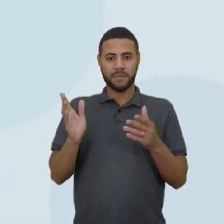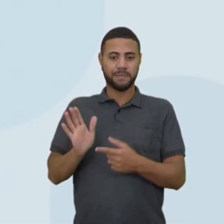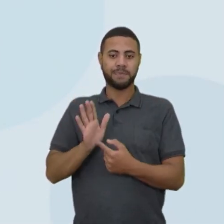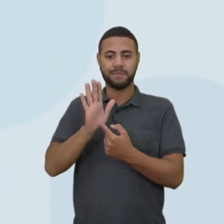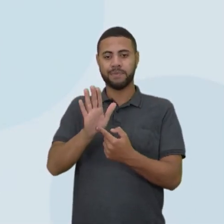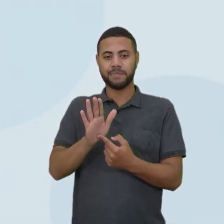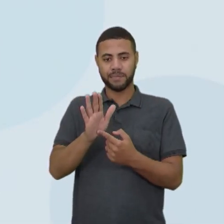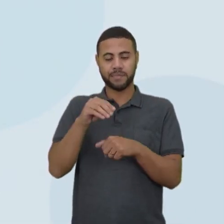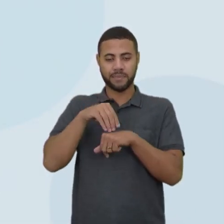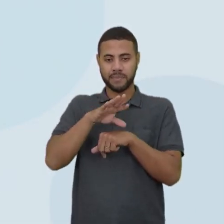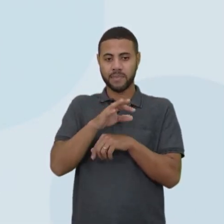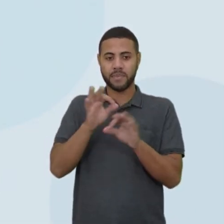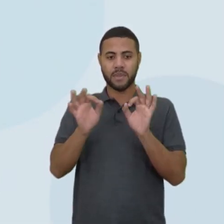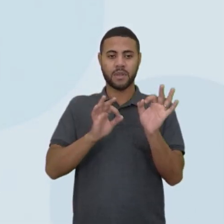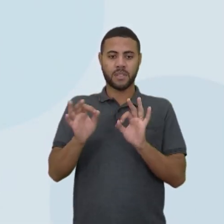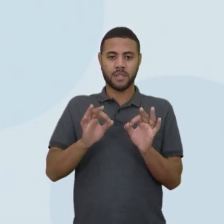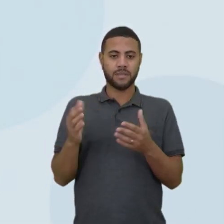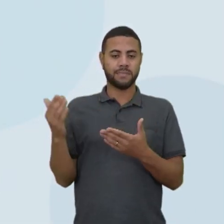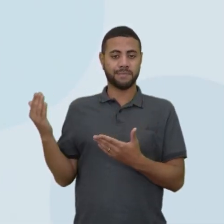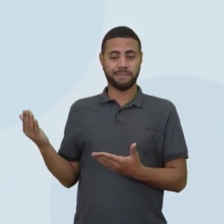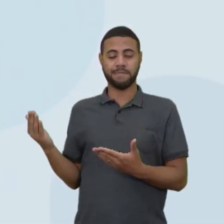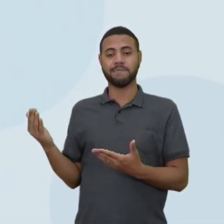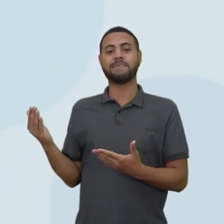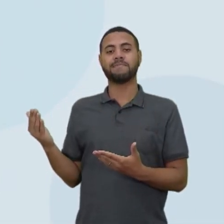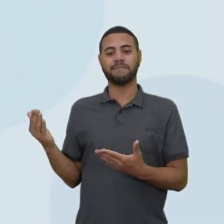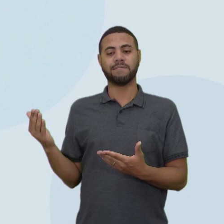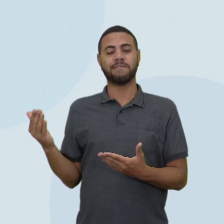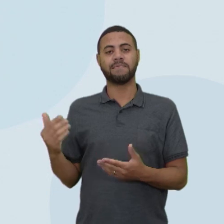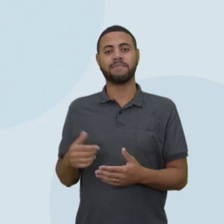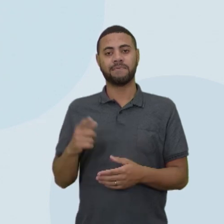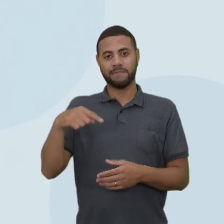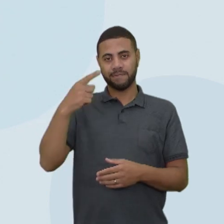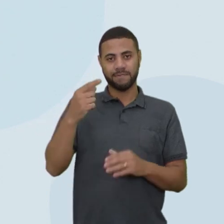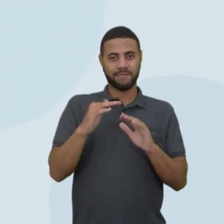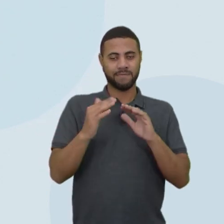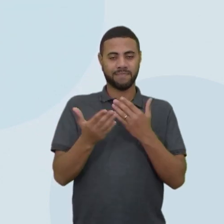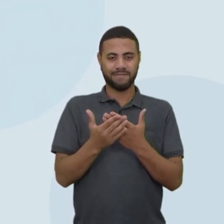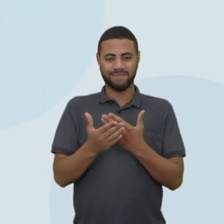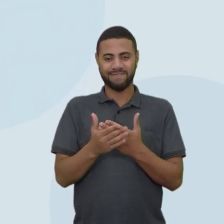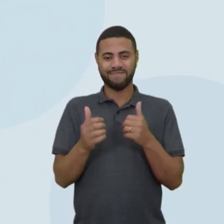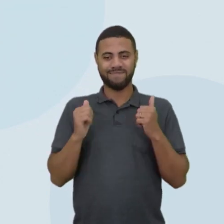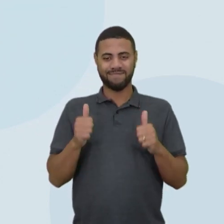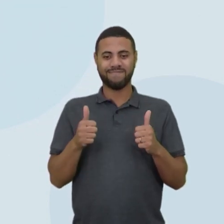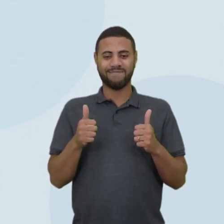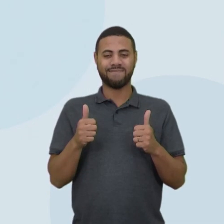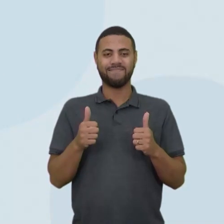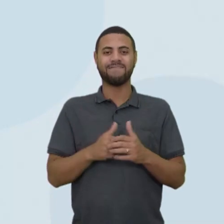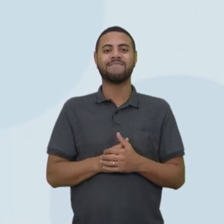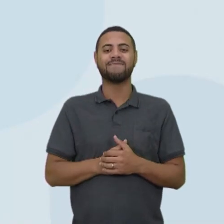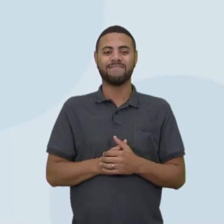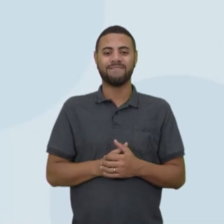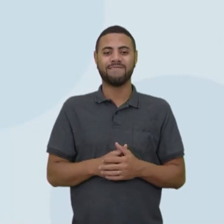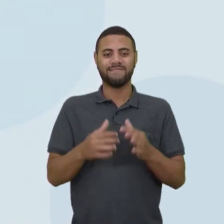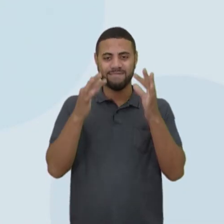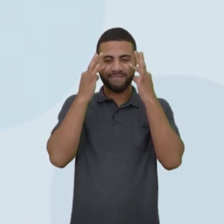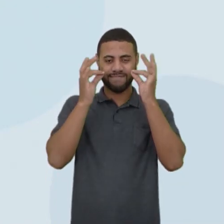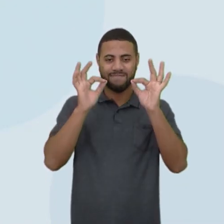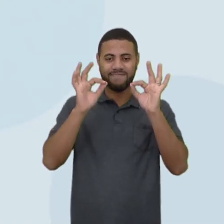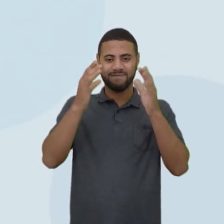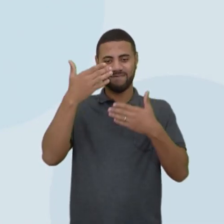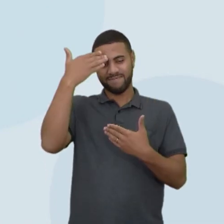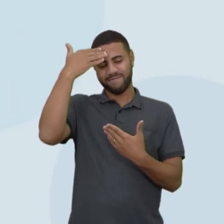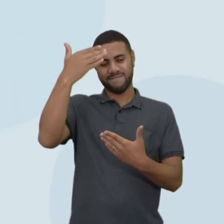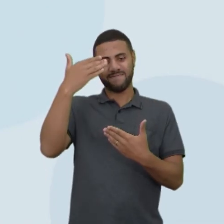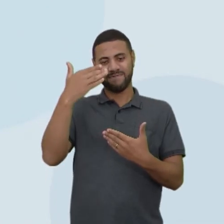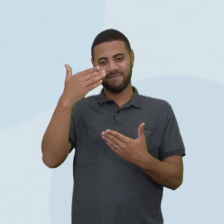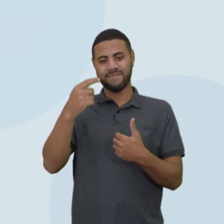auxiliar na preparação do projeto do Observatório de Mídias. O que vem por aí é a próxima aula, professora Mara. É a próxima aula. E aí, ó. Se liga na mídia. Muito obrigada por